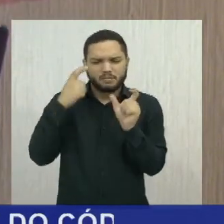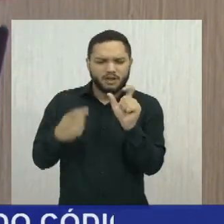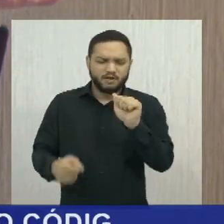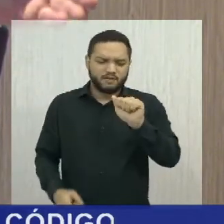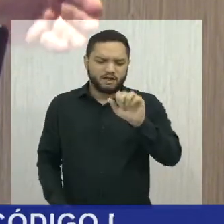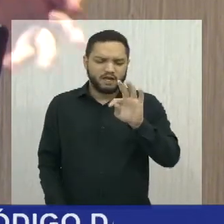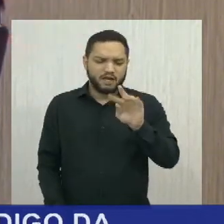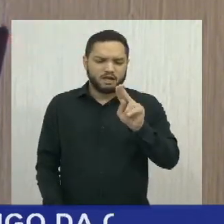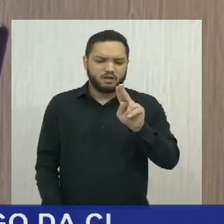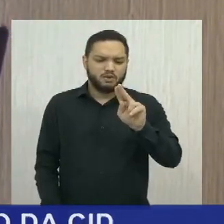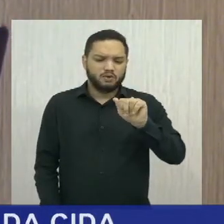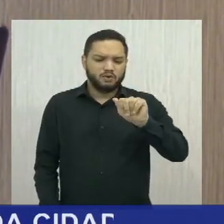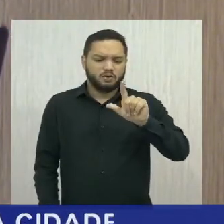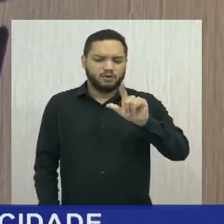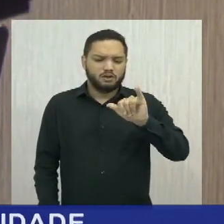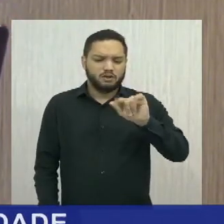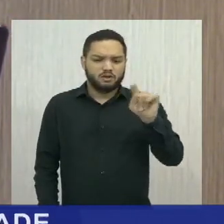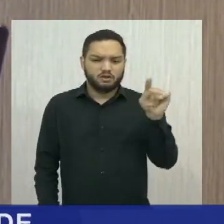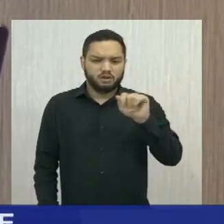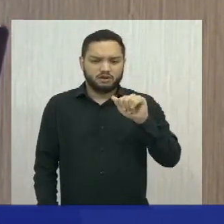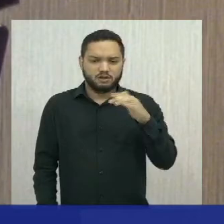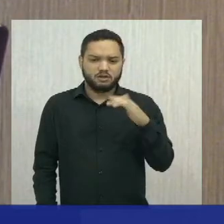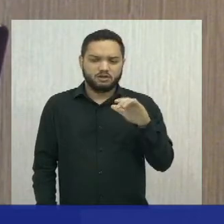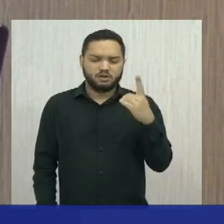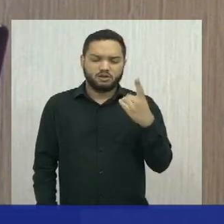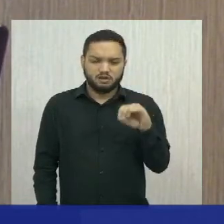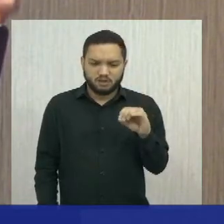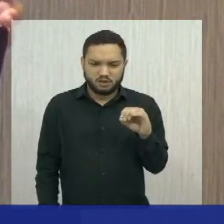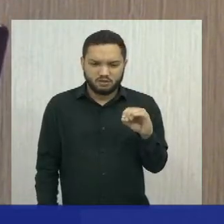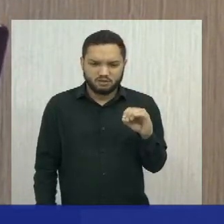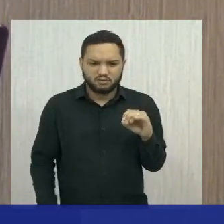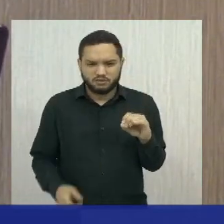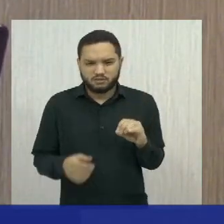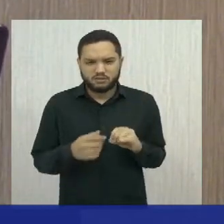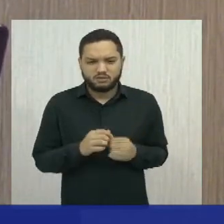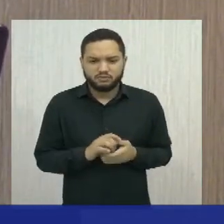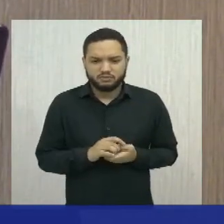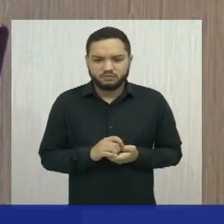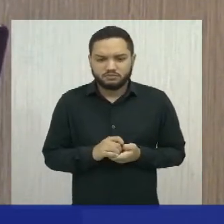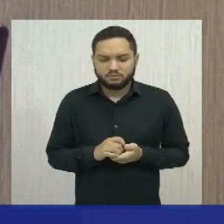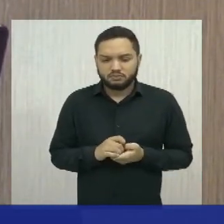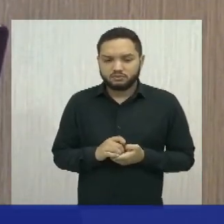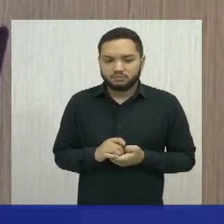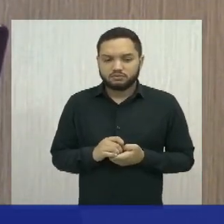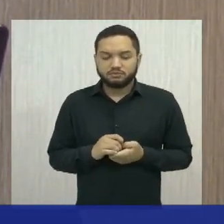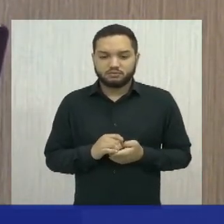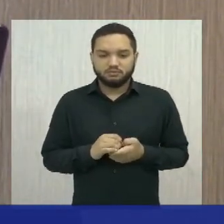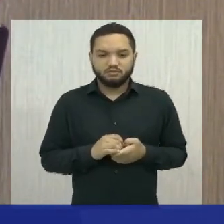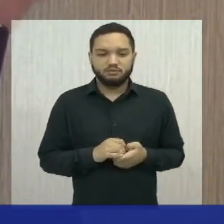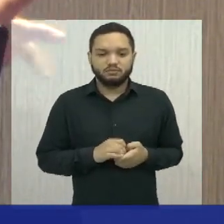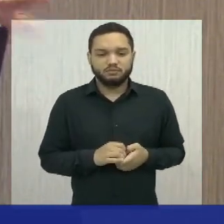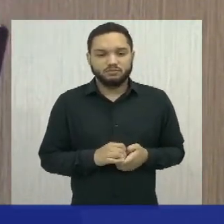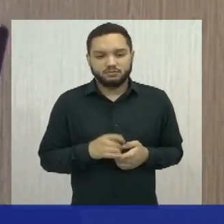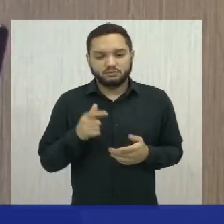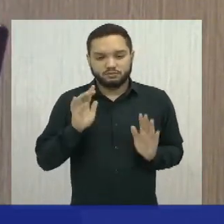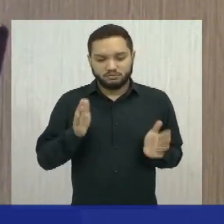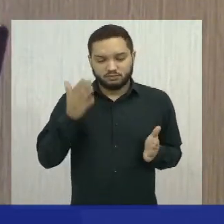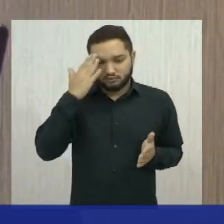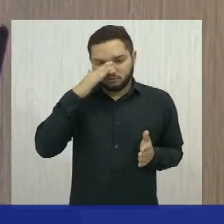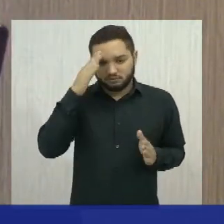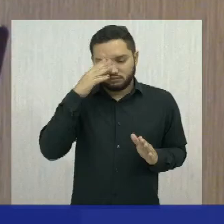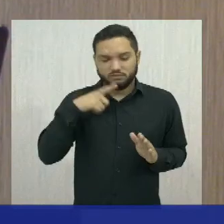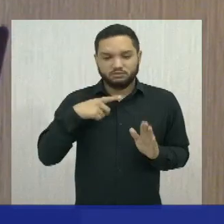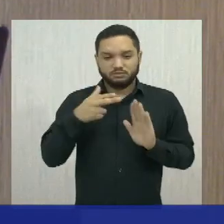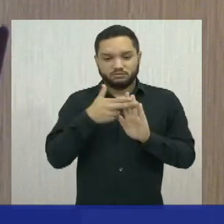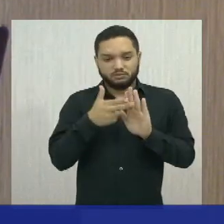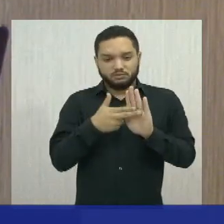a secretária Águida disse, olha, nós, para não ficarmos parados ou termos que nos referir a algumas leis, eu já entendi, aquelas normas